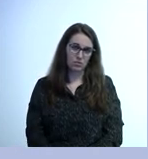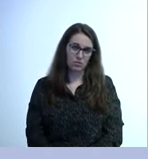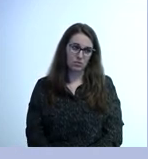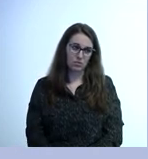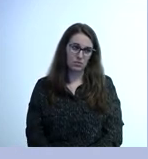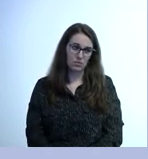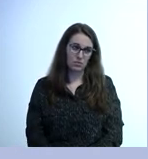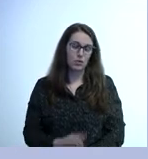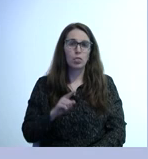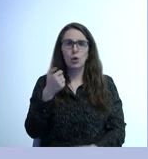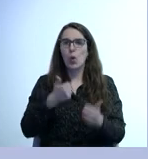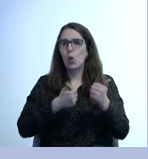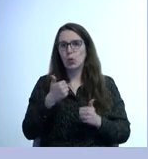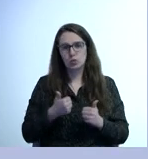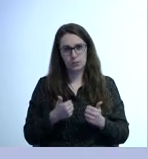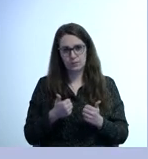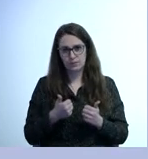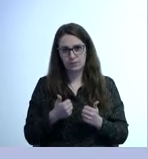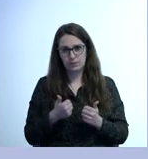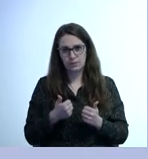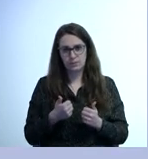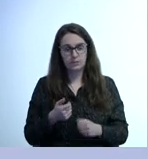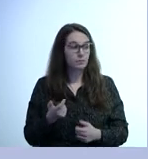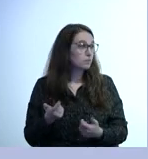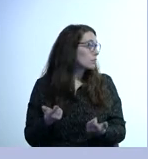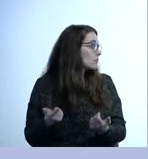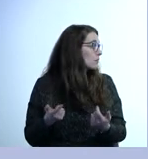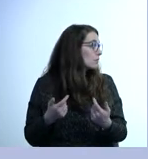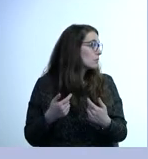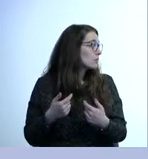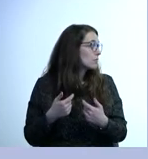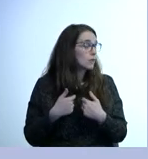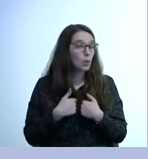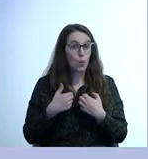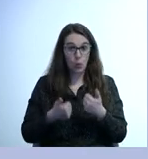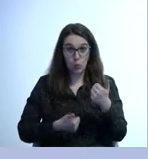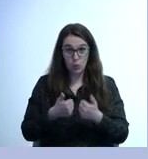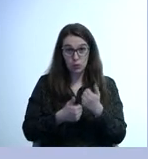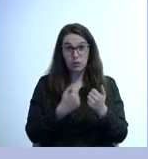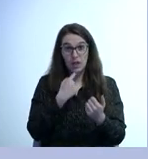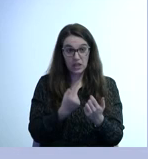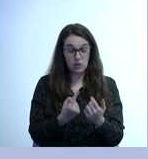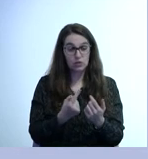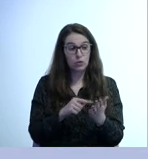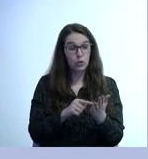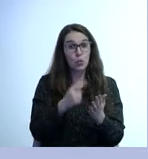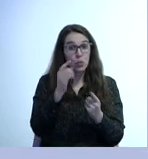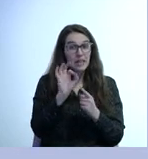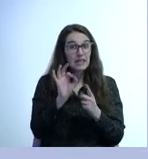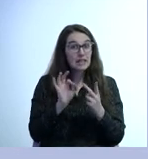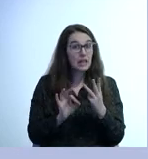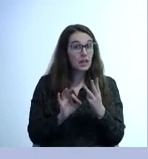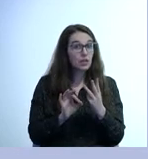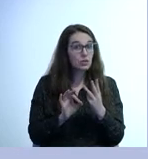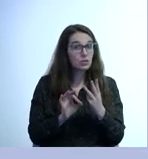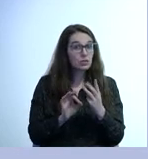Depois tem que ser por concurso. Nos concursos há uma cláusula que diz um dos critérios é o